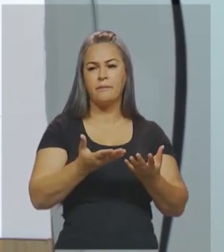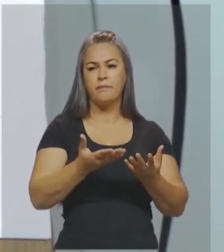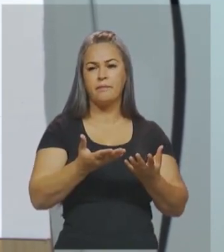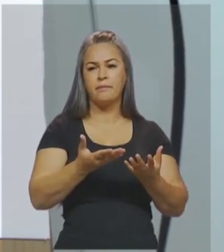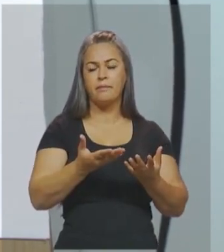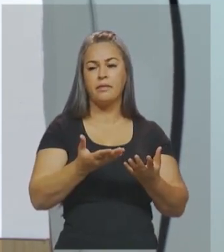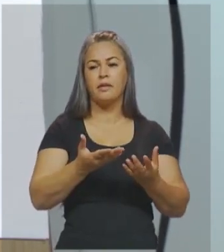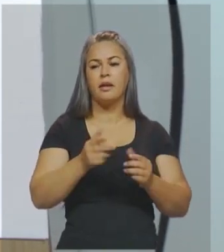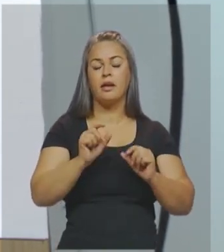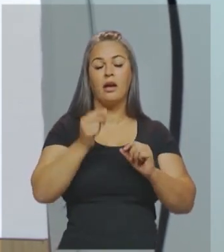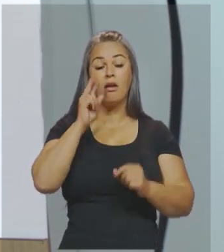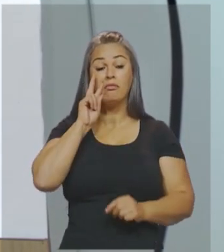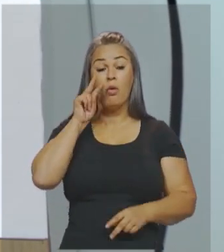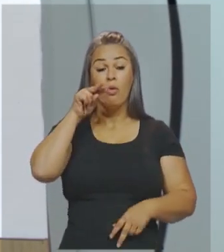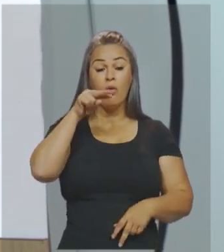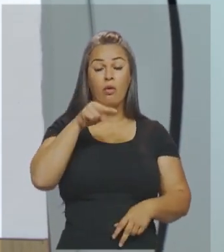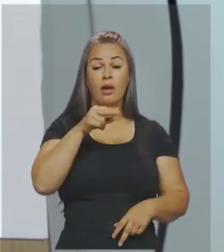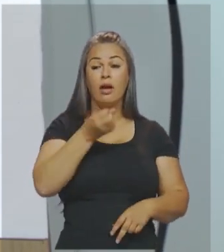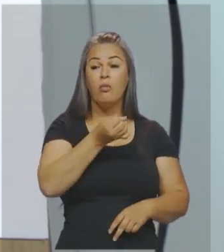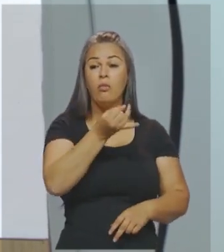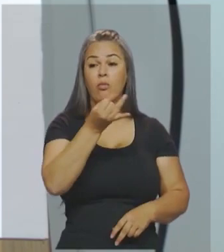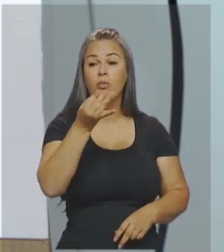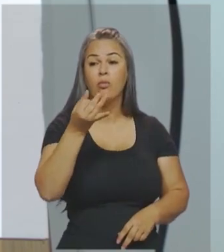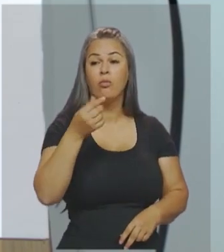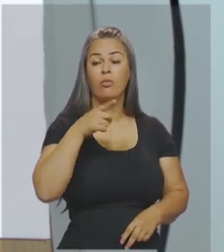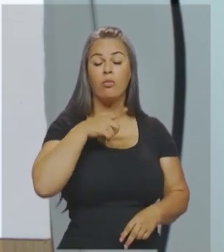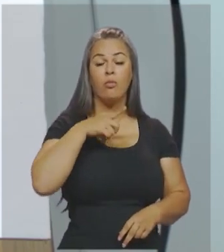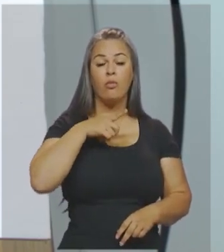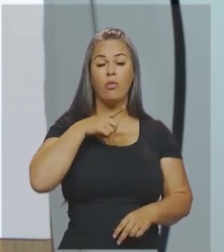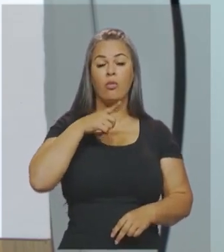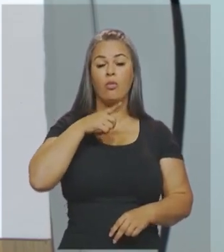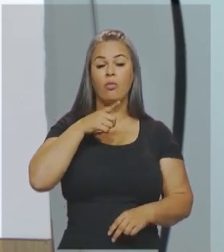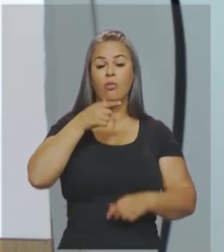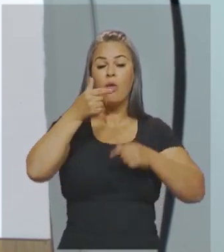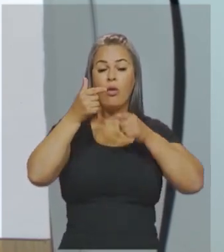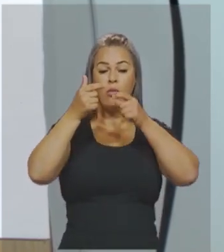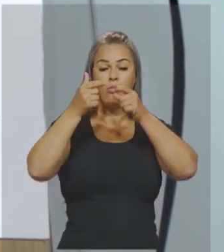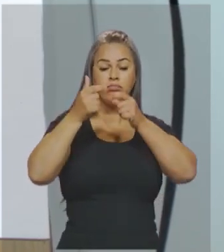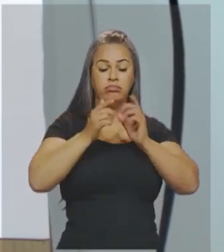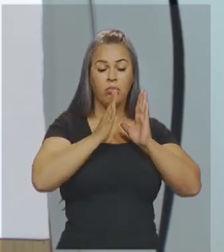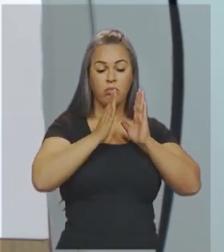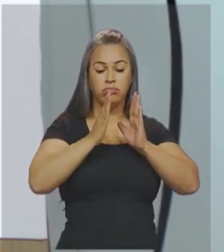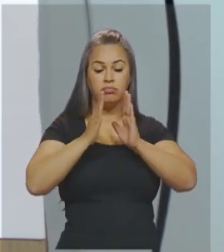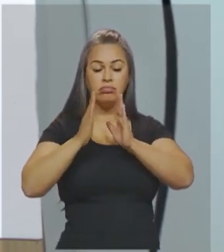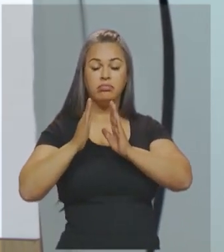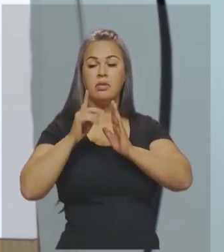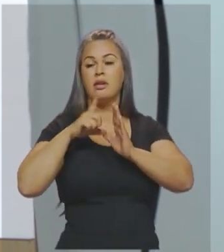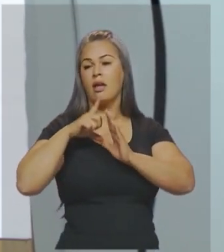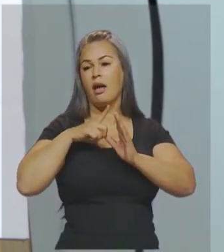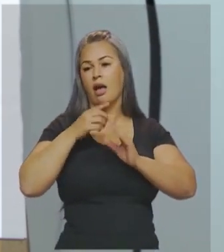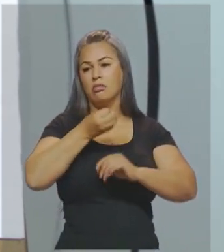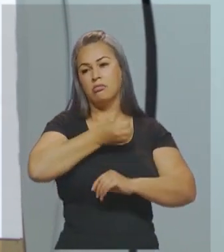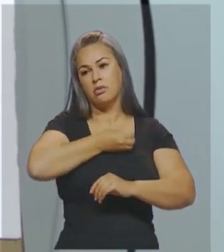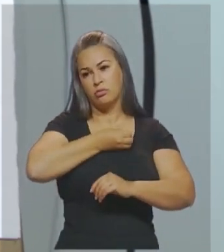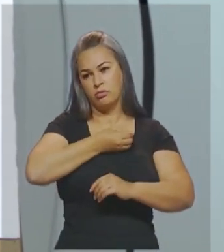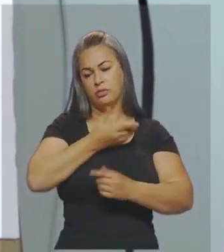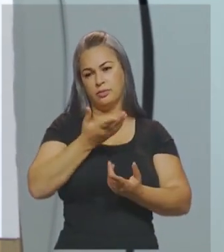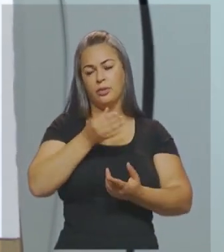vale cada ordem que tem aí. O que tem em cada posição. Então, uma unidade tem o valor